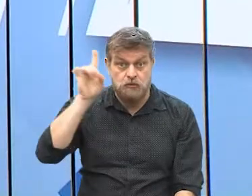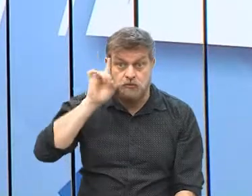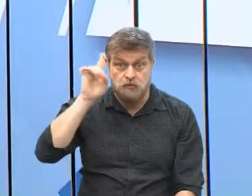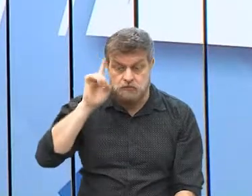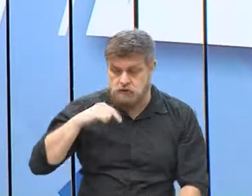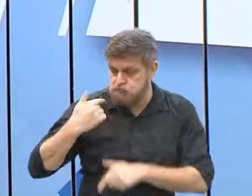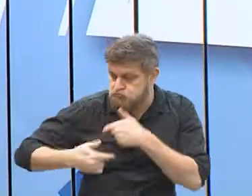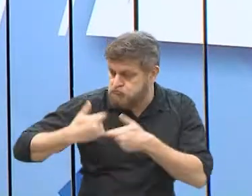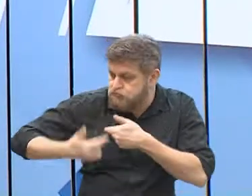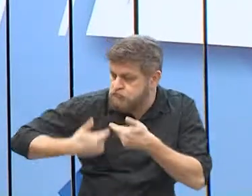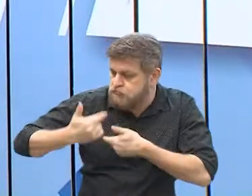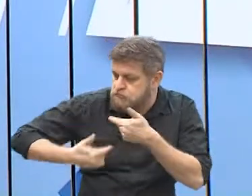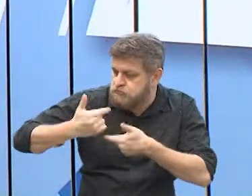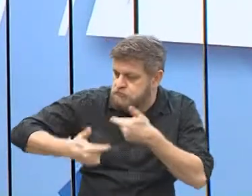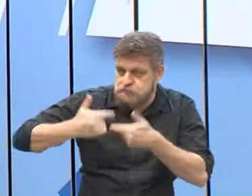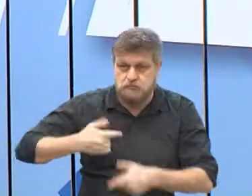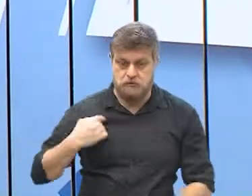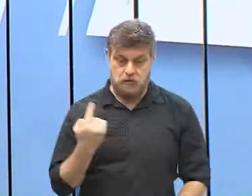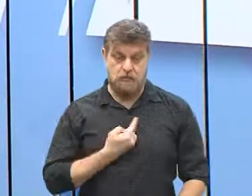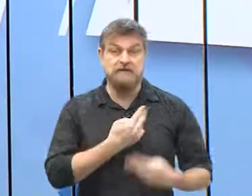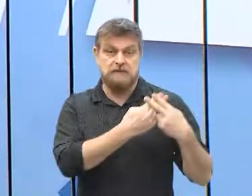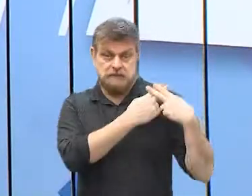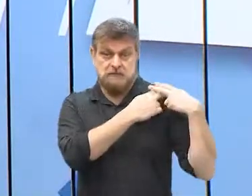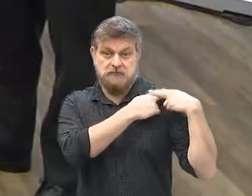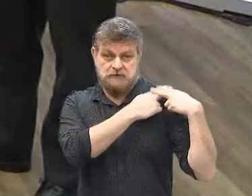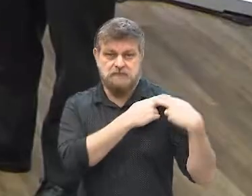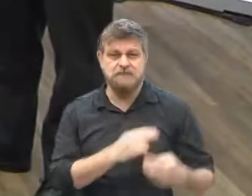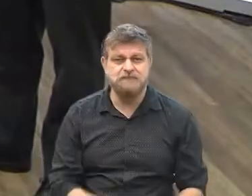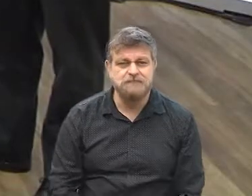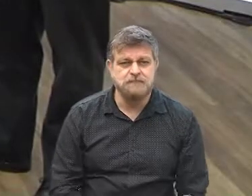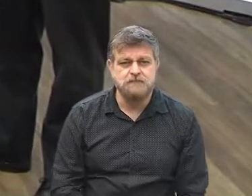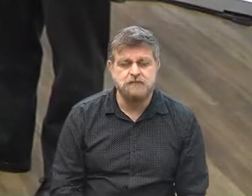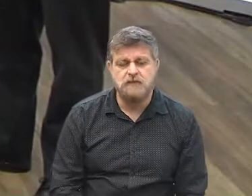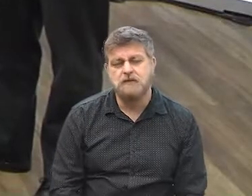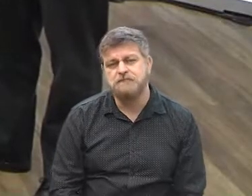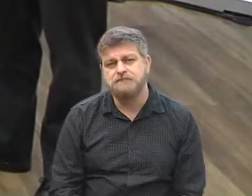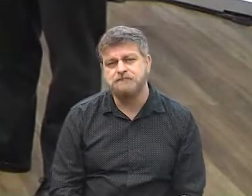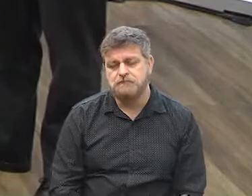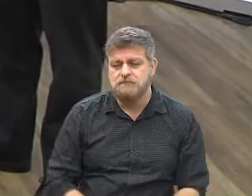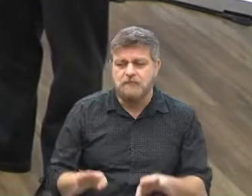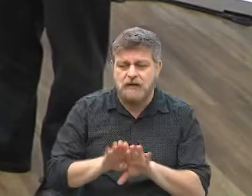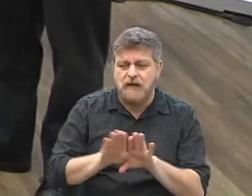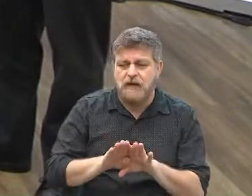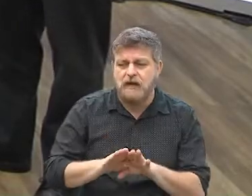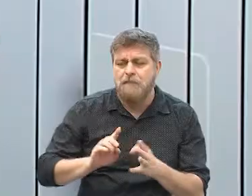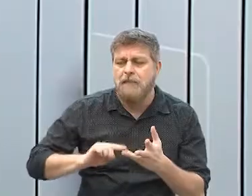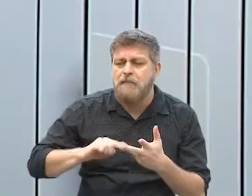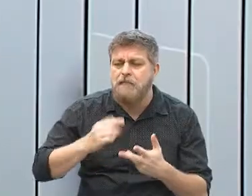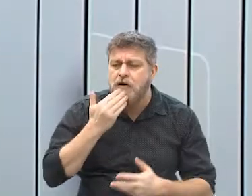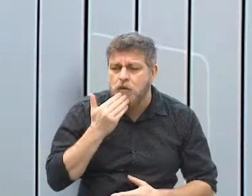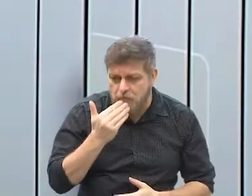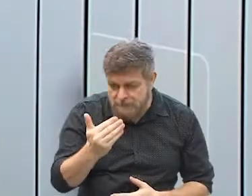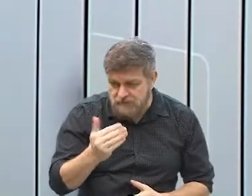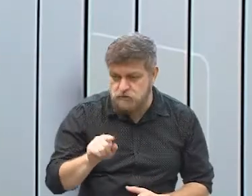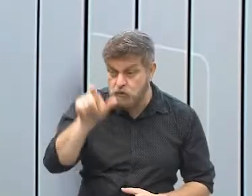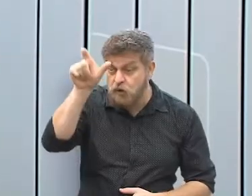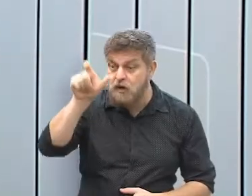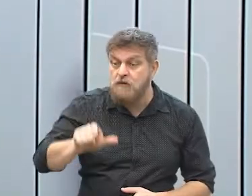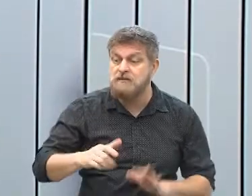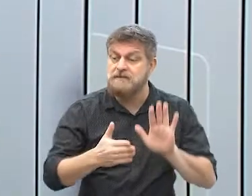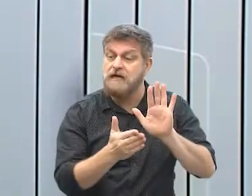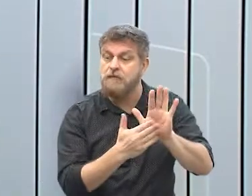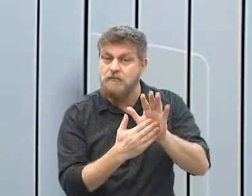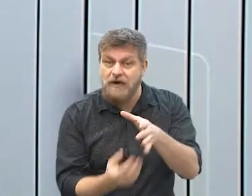cidade atuando e cumprindo o seu papel. Sobre estas demandas que o senhor falou, no mês de maio você propôs a criação